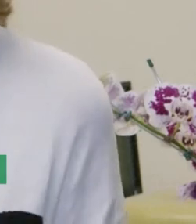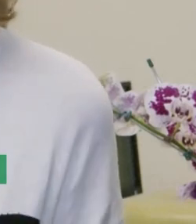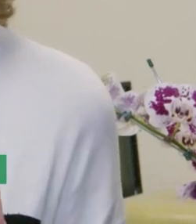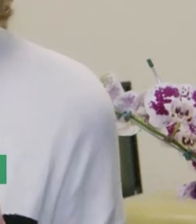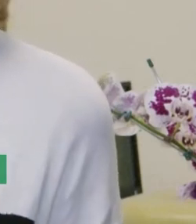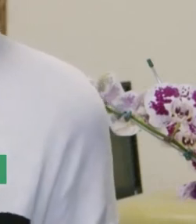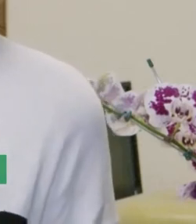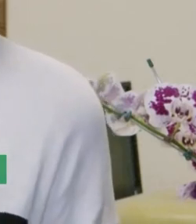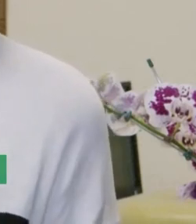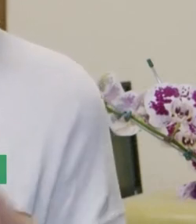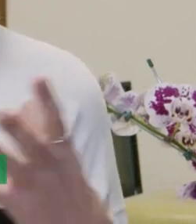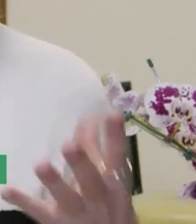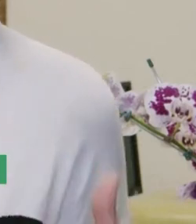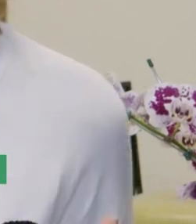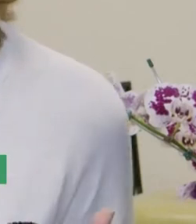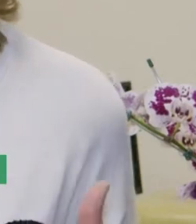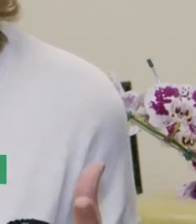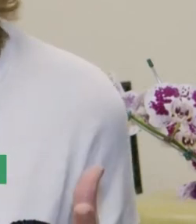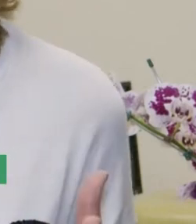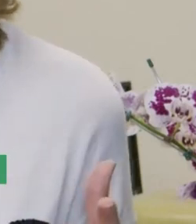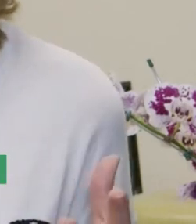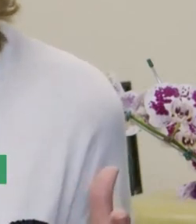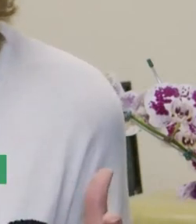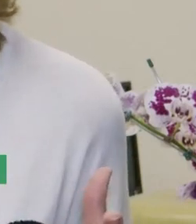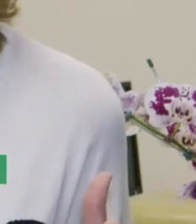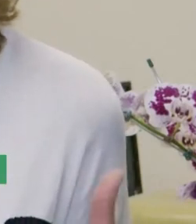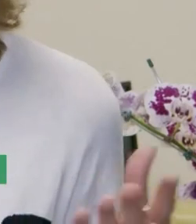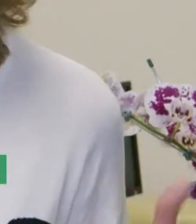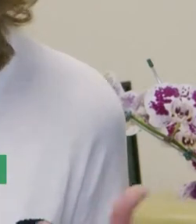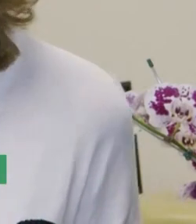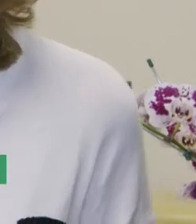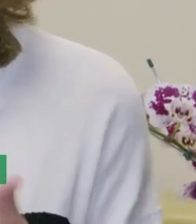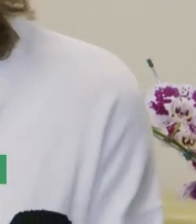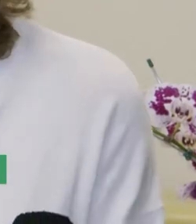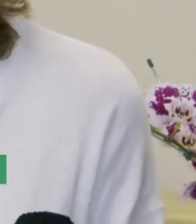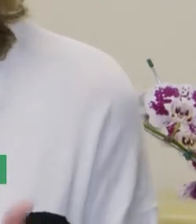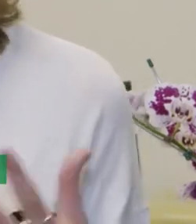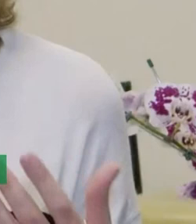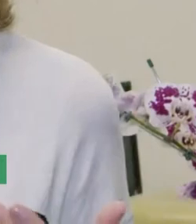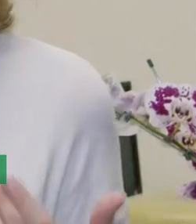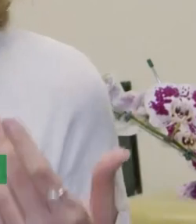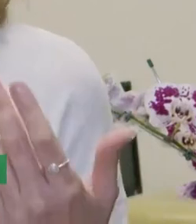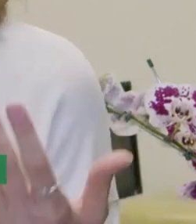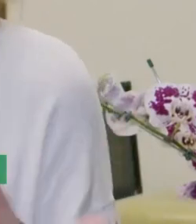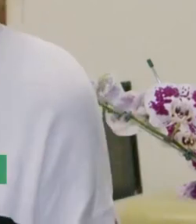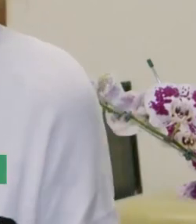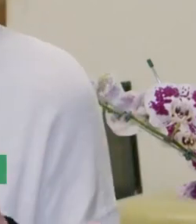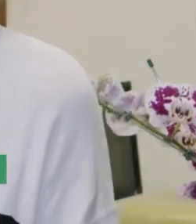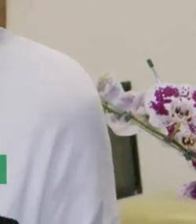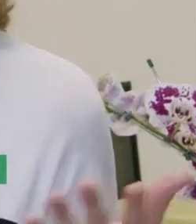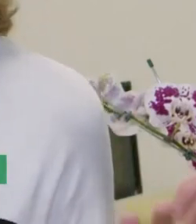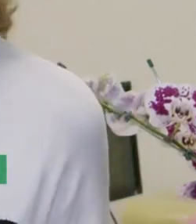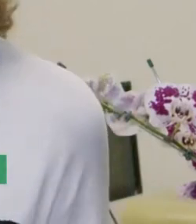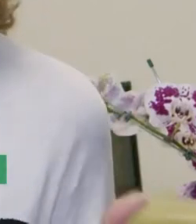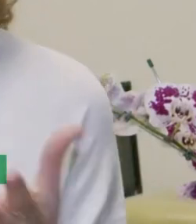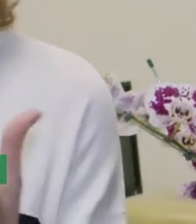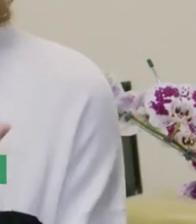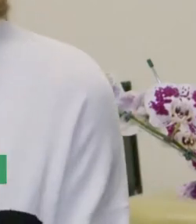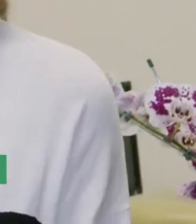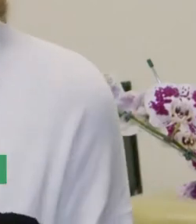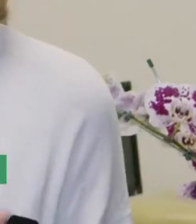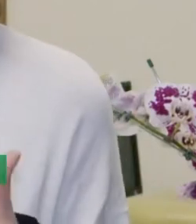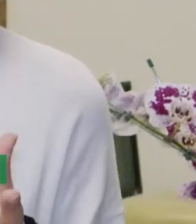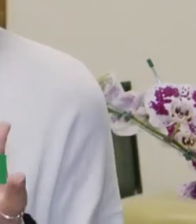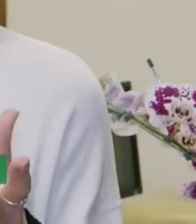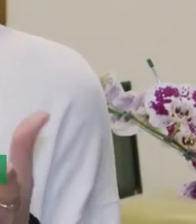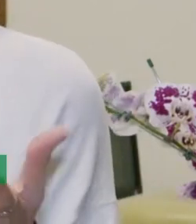a Lei Maria da Penha traz várias formas de violência contra mulher a mais comum delas é a violência psicológica aquela violência que